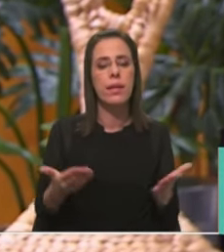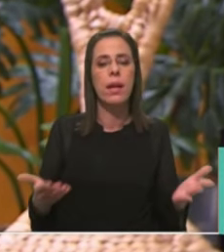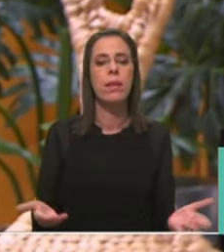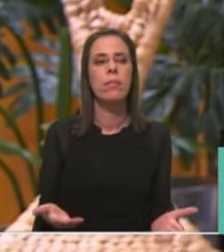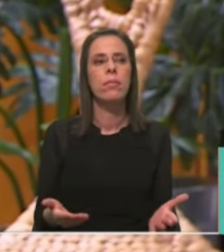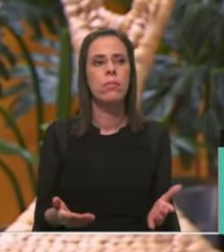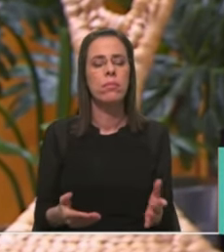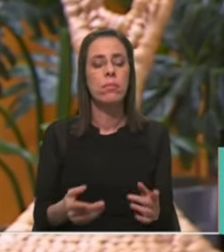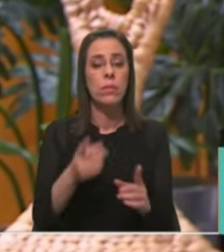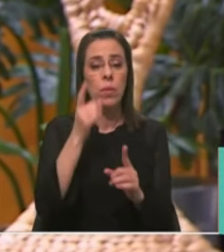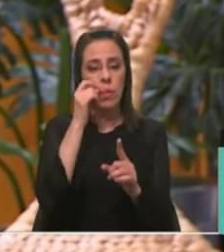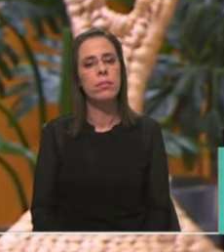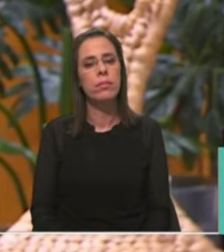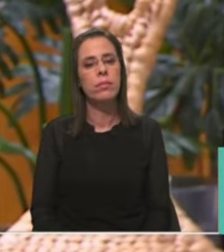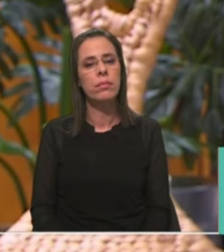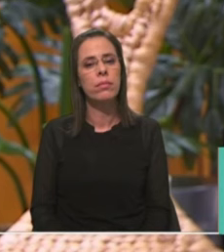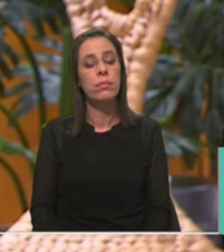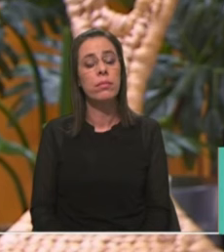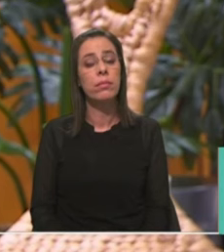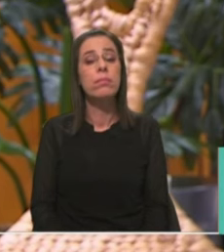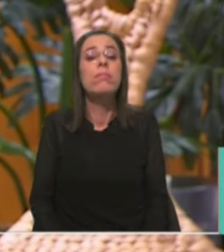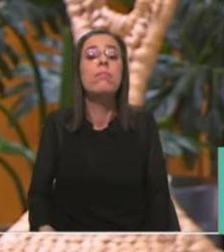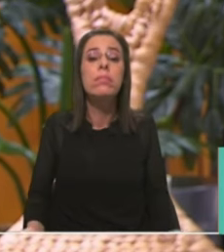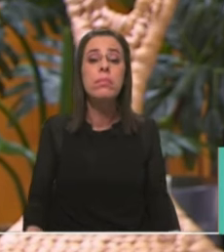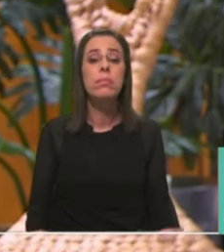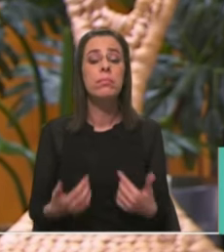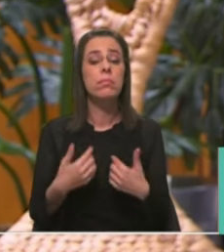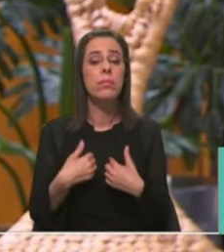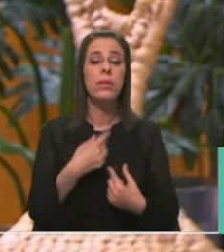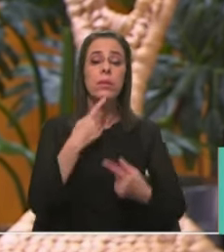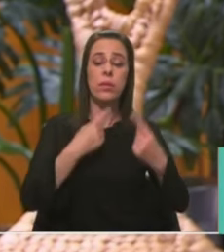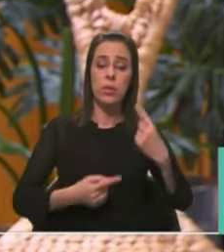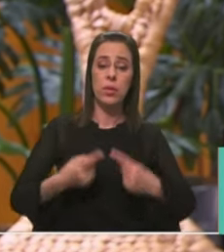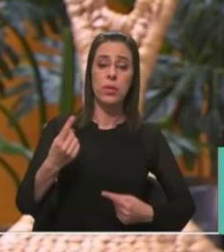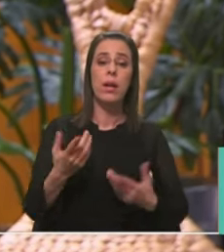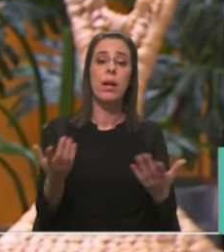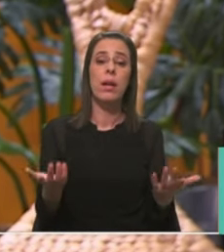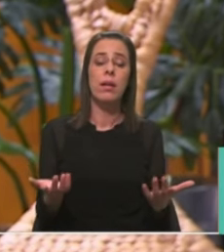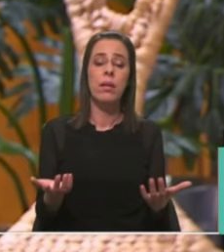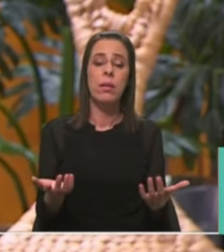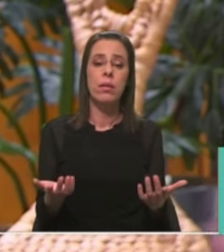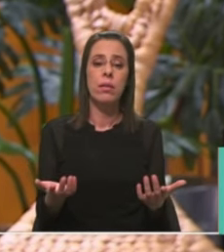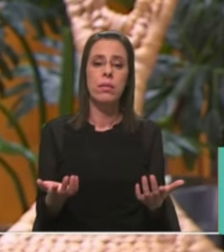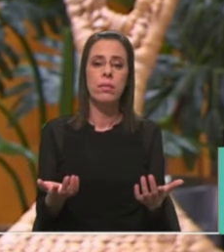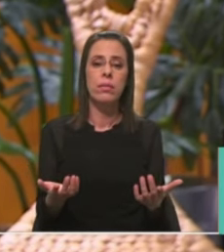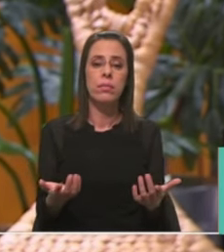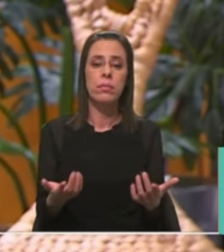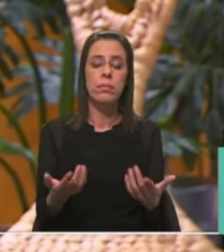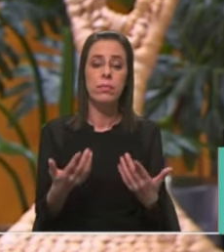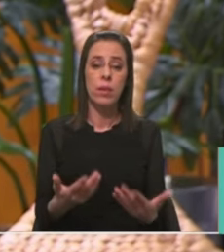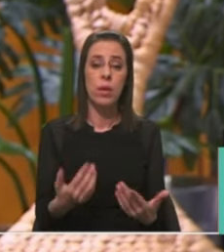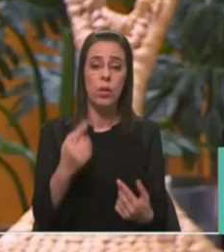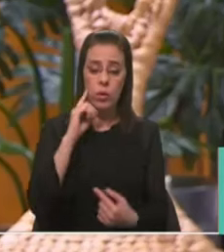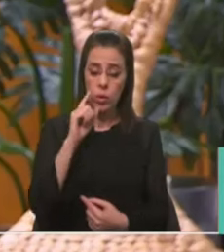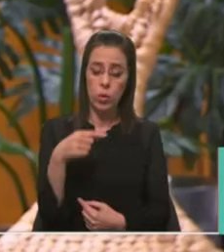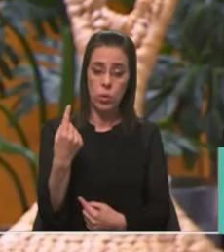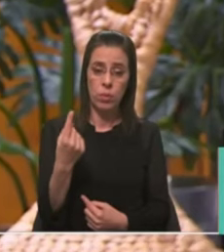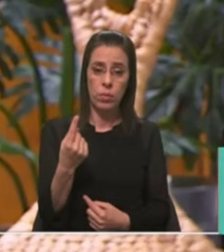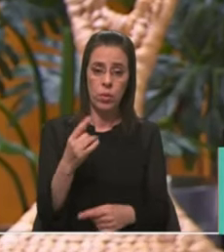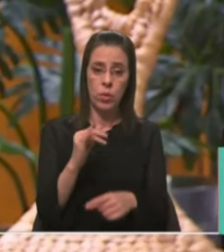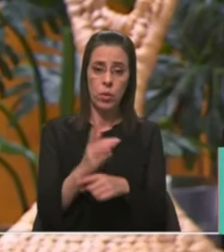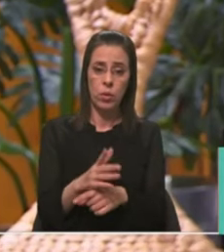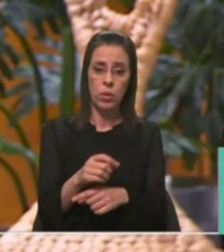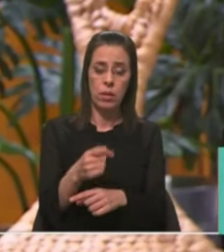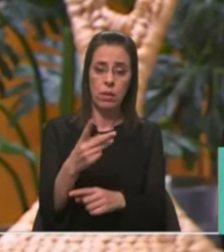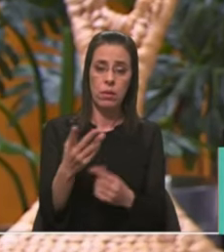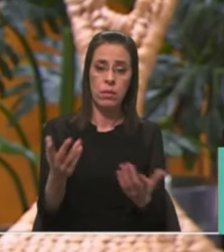O Filipe é o pai da É o bebê. pai. O que eu achei estranho foi, fiquei a saber agora por outro meio